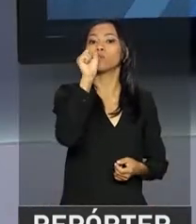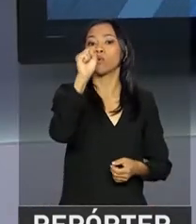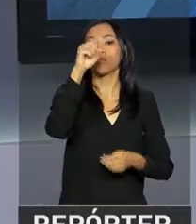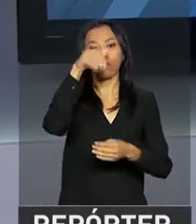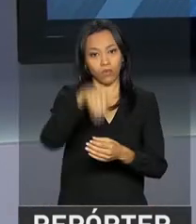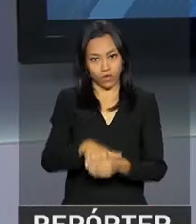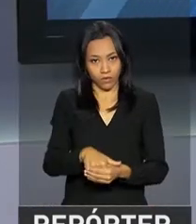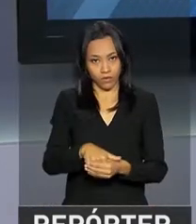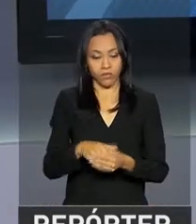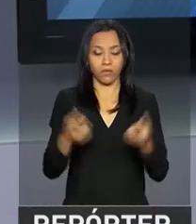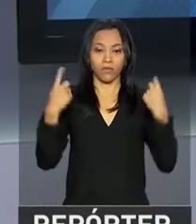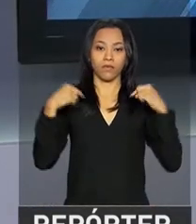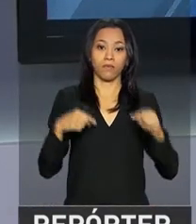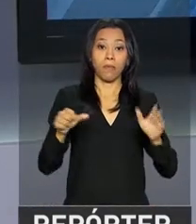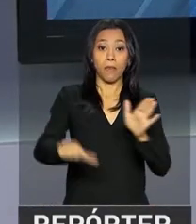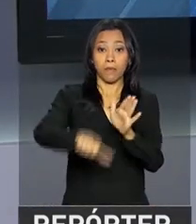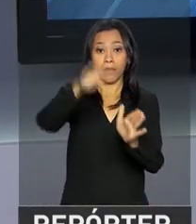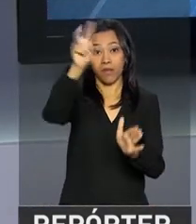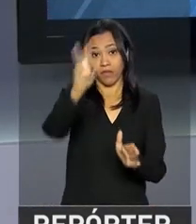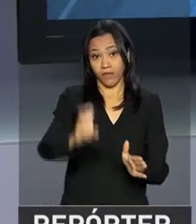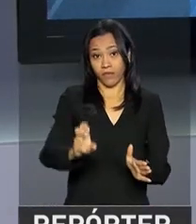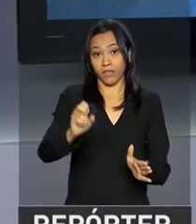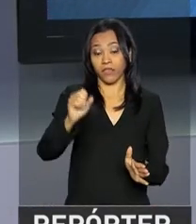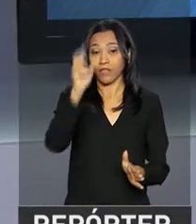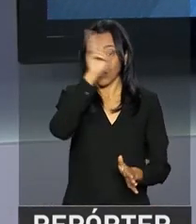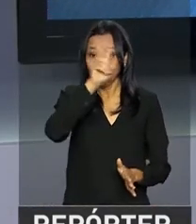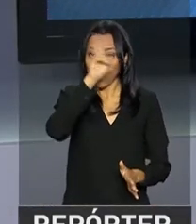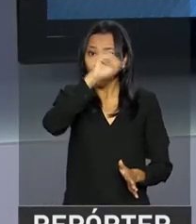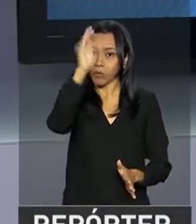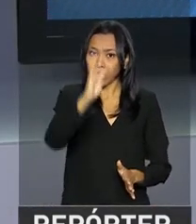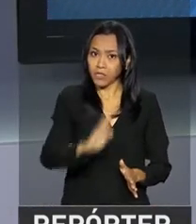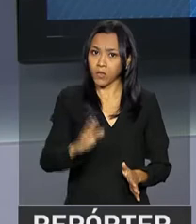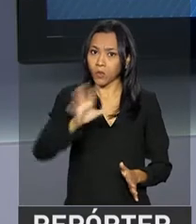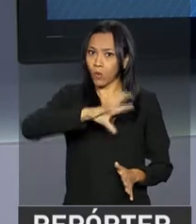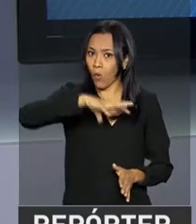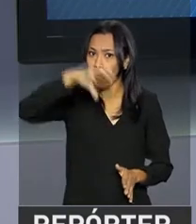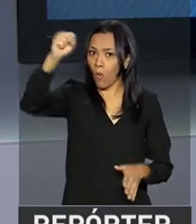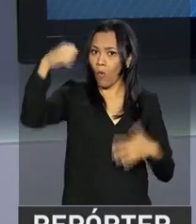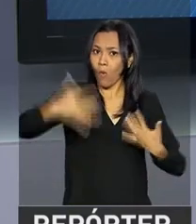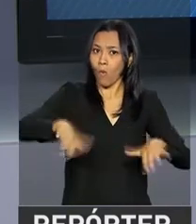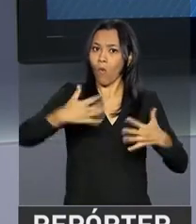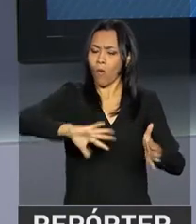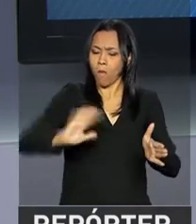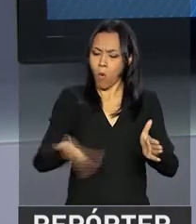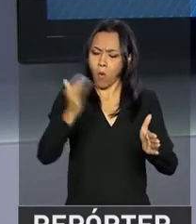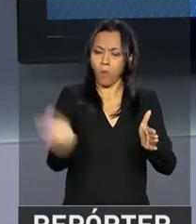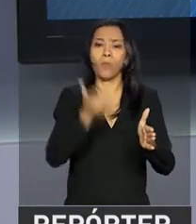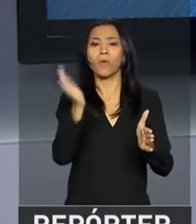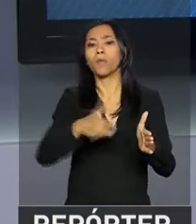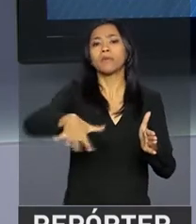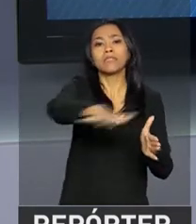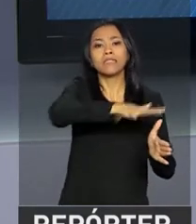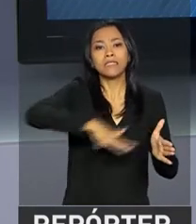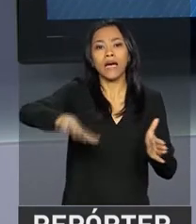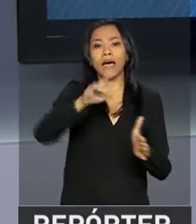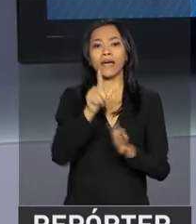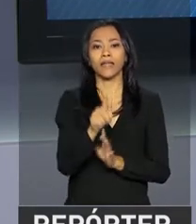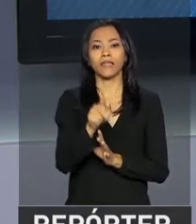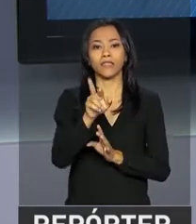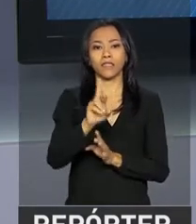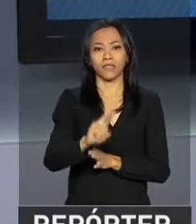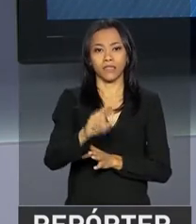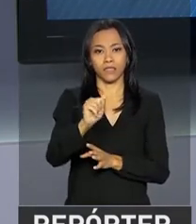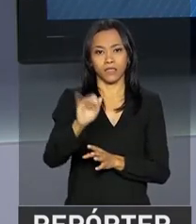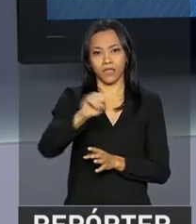pela primeira vez na história o brasil atingir crescimento recorde na produção de grãos no mês de novembro de 2017